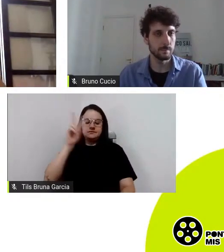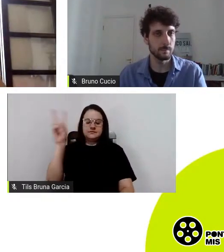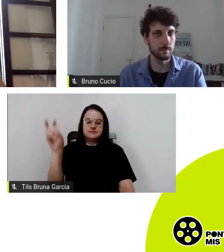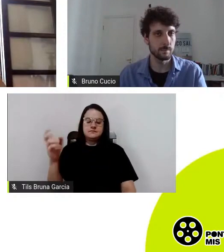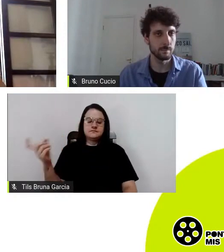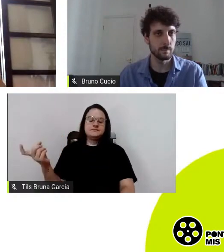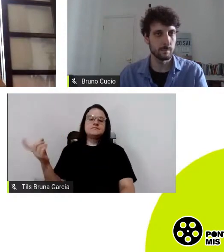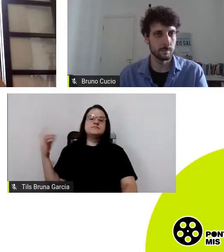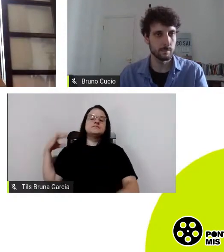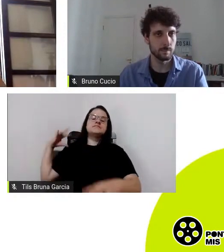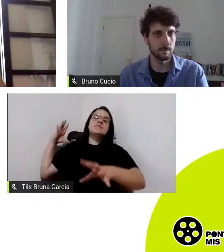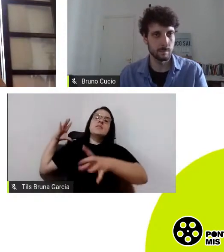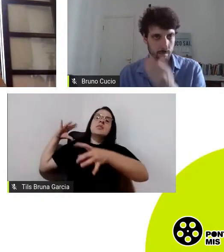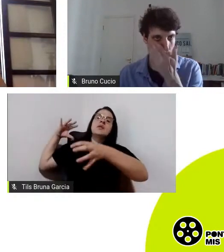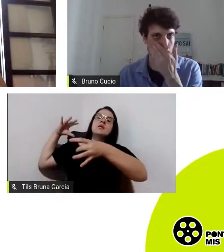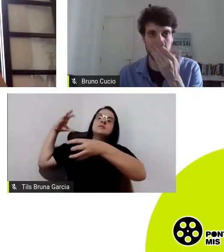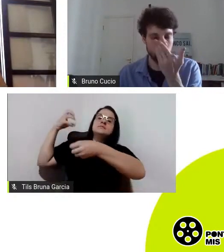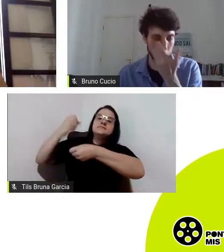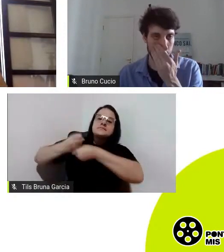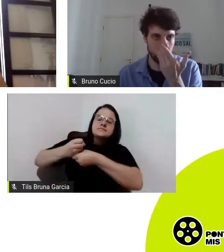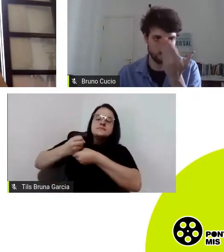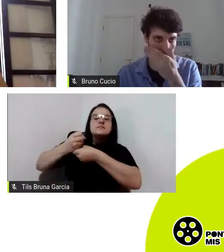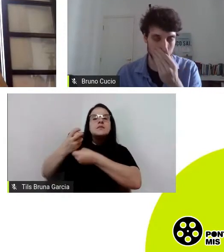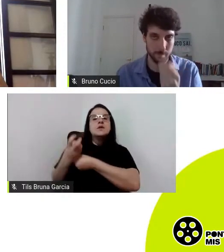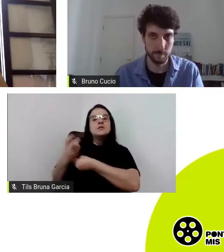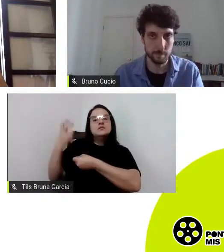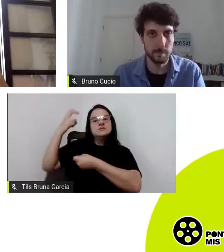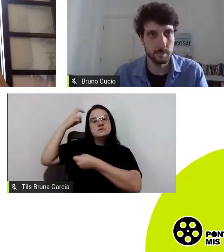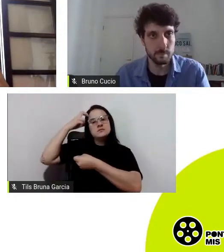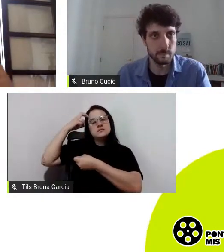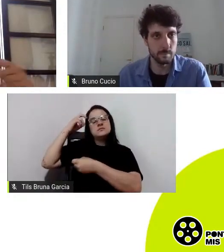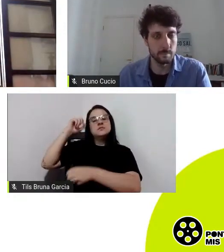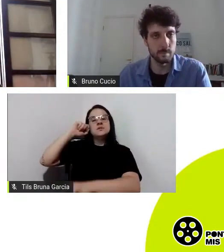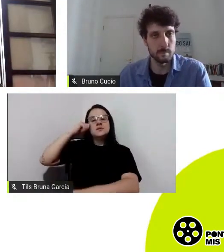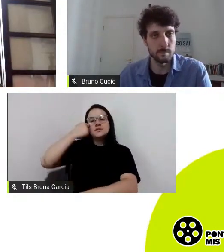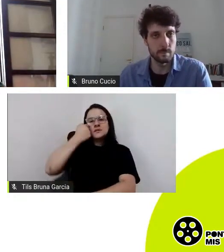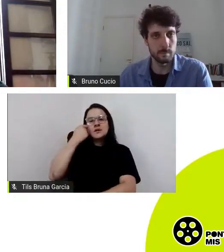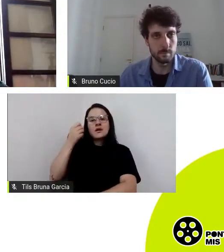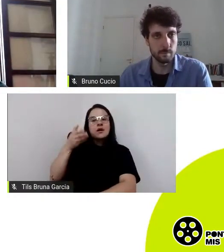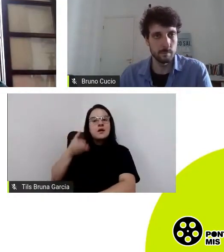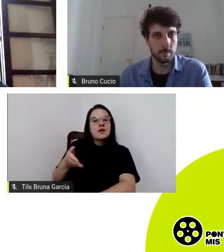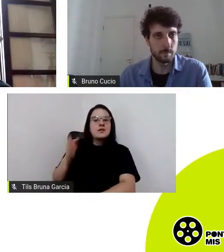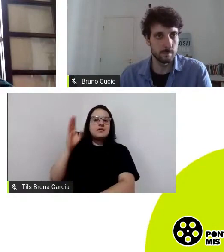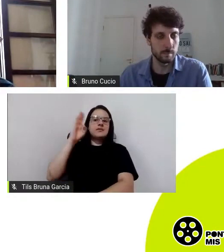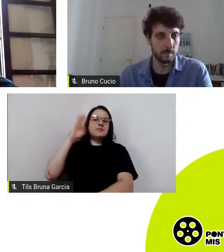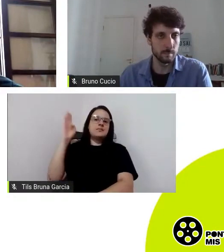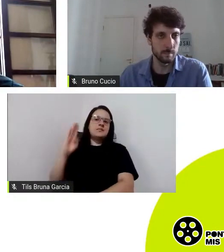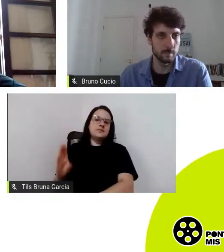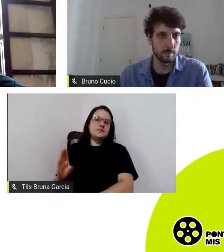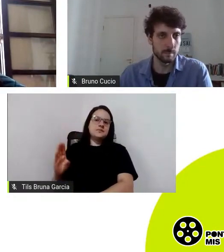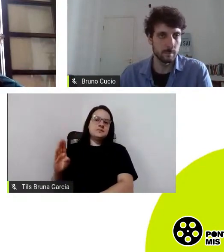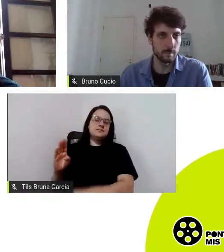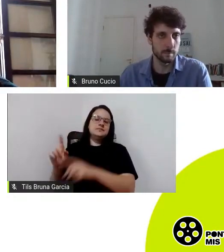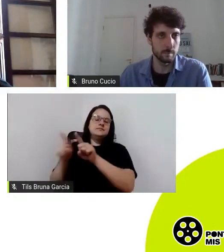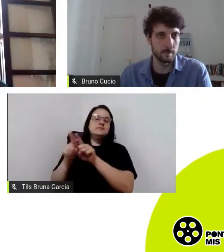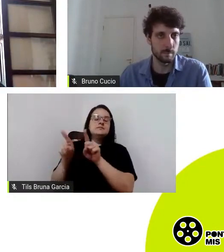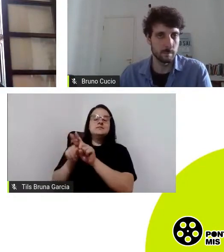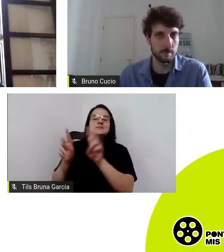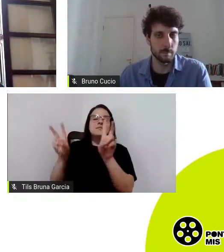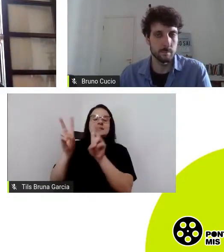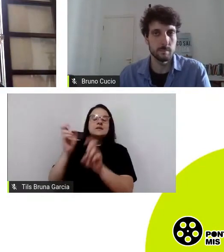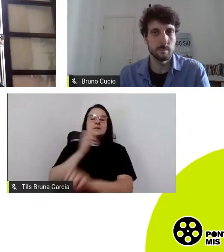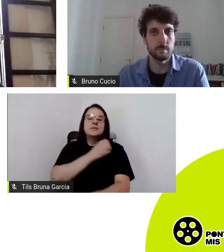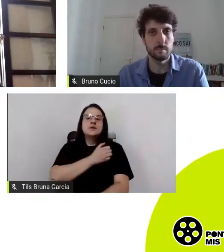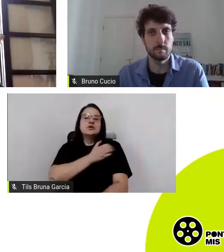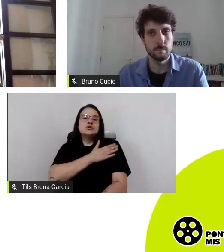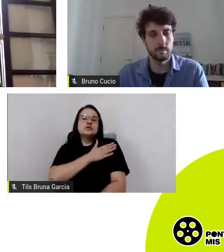da cultura negra no Brasil, da questão, essa questão do racismo no Brasil,